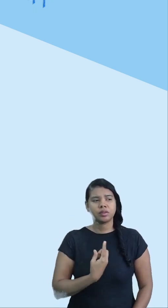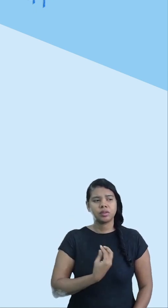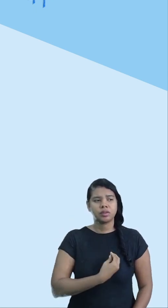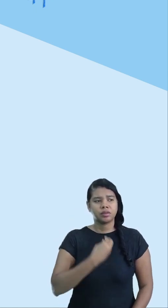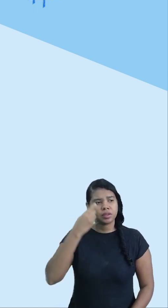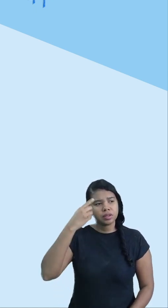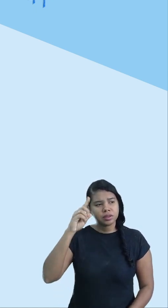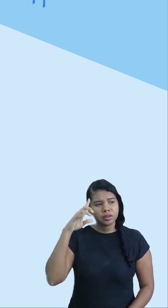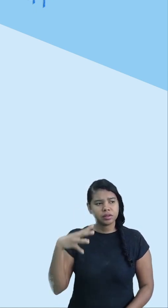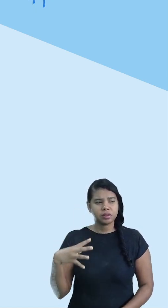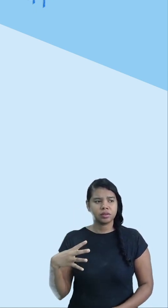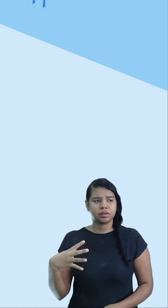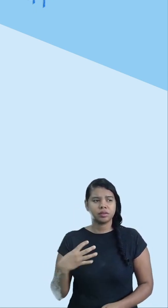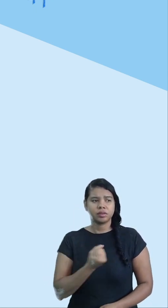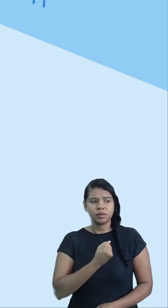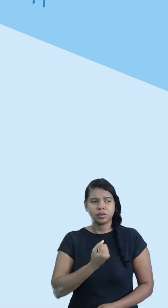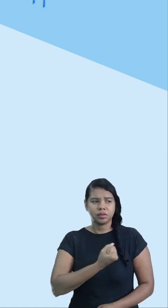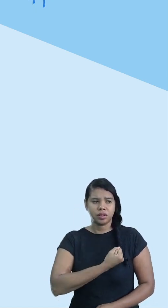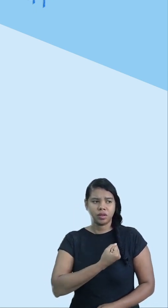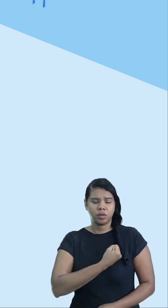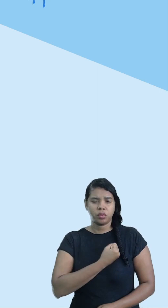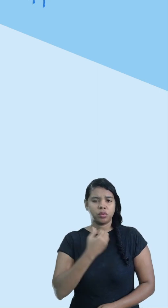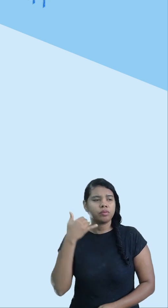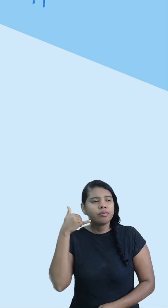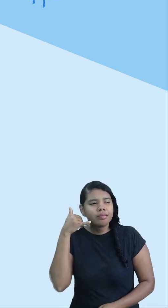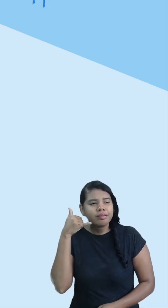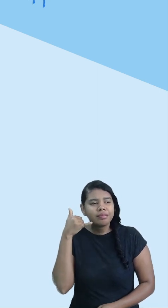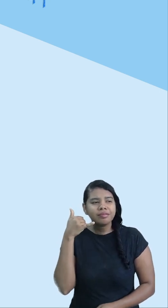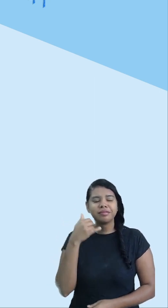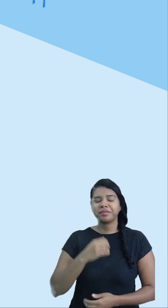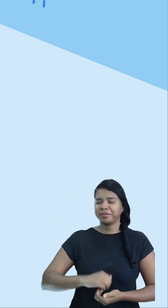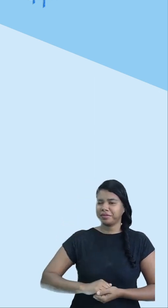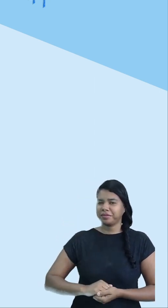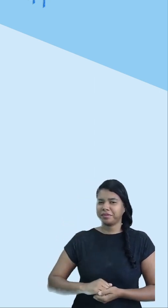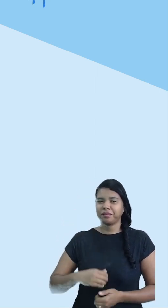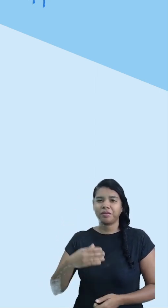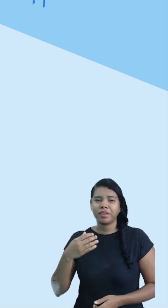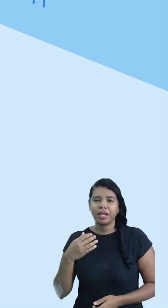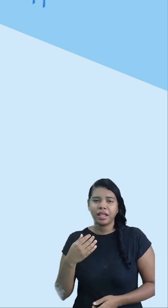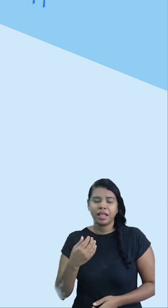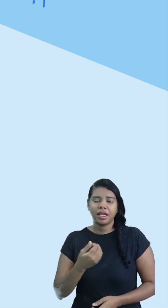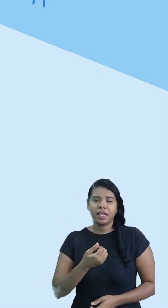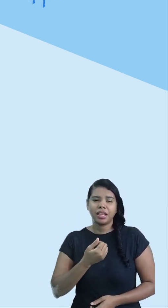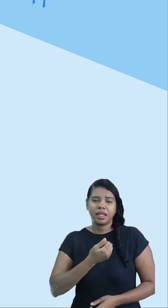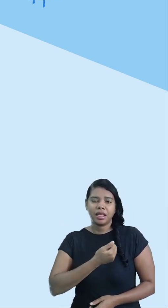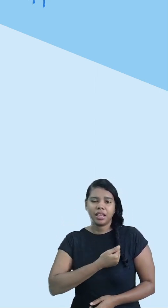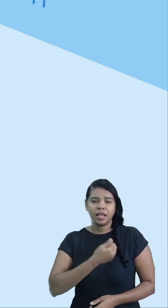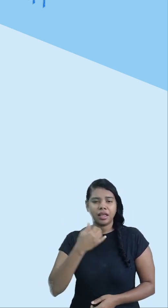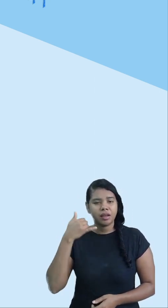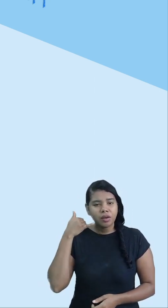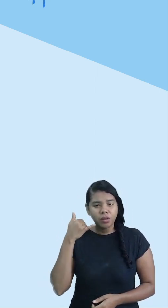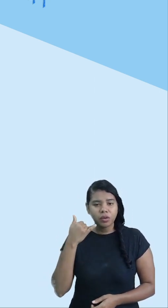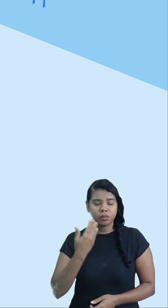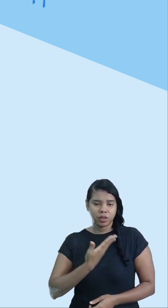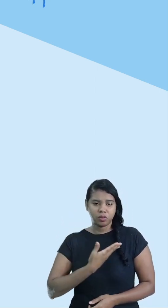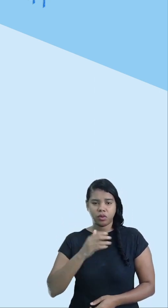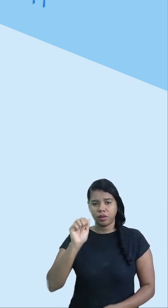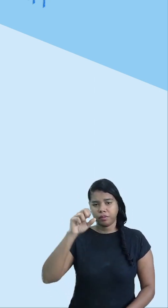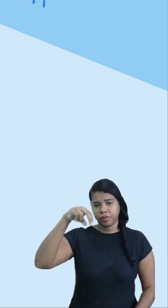você vai salvar o número de alguém no seu telefone, eu, por exemplo, vou salvar o número de Anderson, meu colega aqui. Aí eu boto